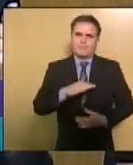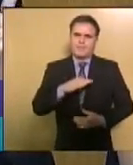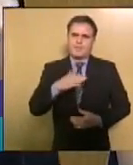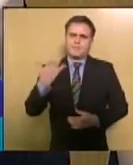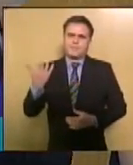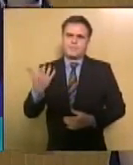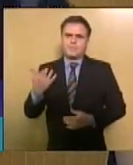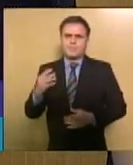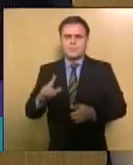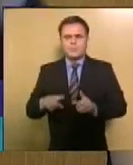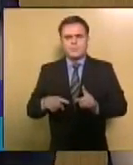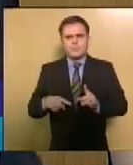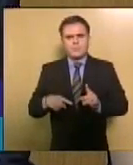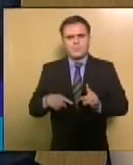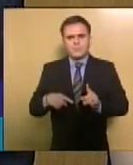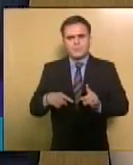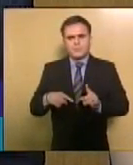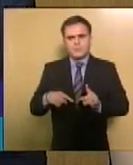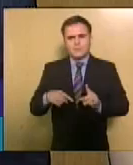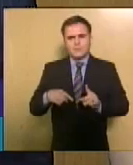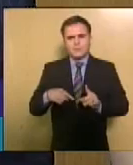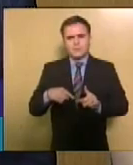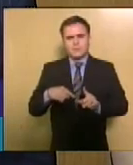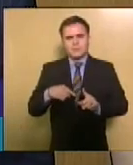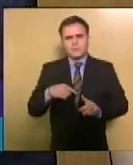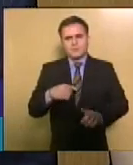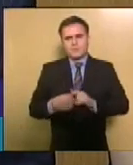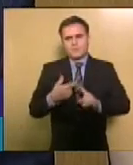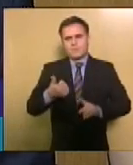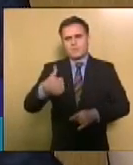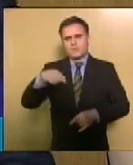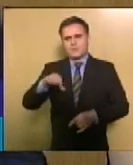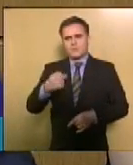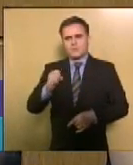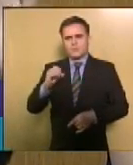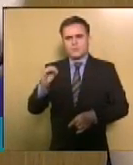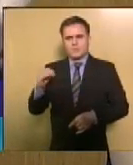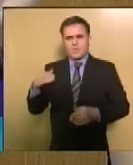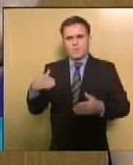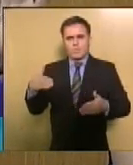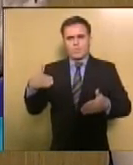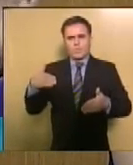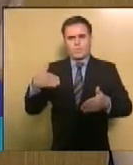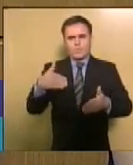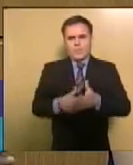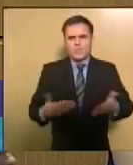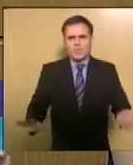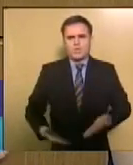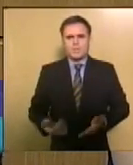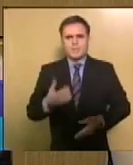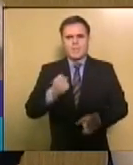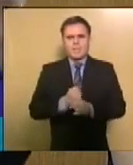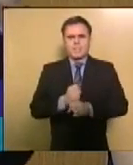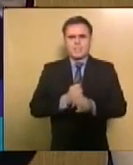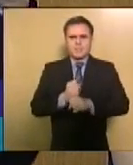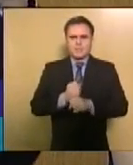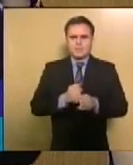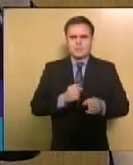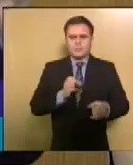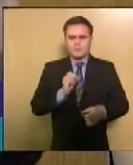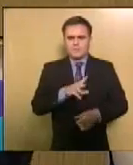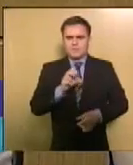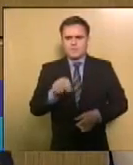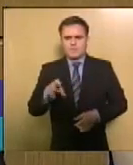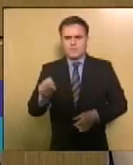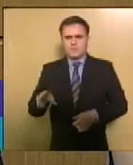crescendo é uma linha reta e Crescente desde 1980 para cá né quando a gente olha os últimos 10 anos o que que aconteceu a gente vê uma uma